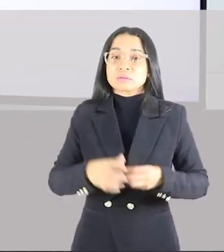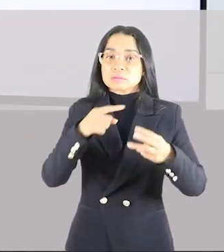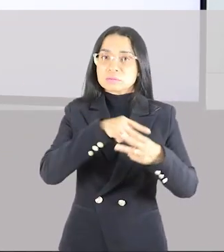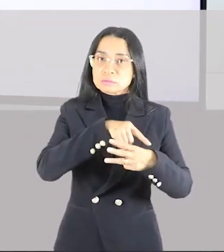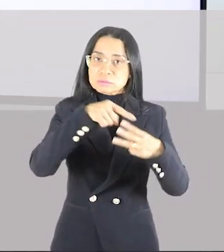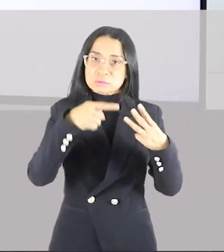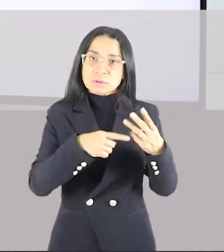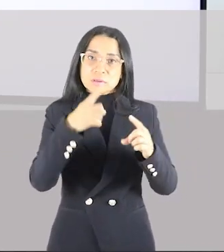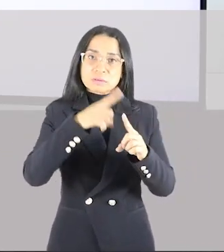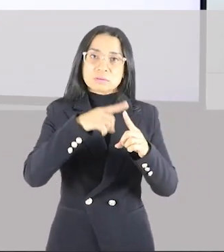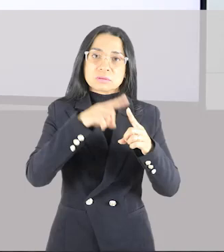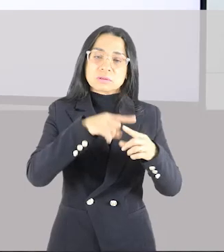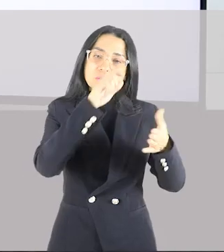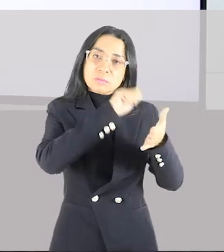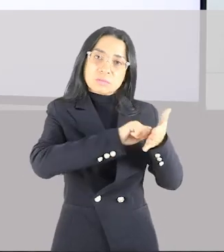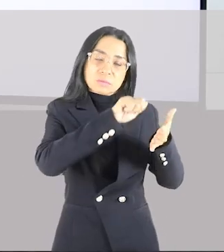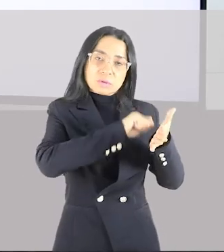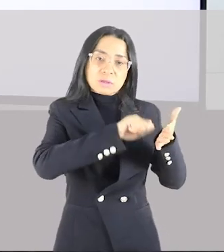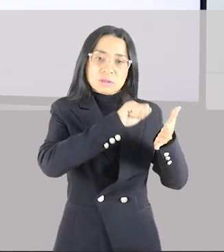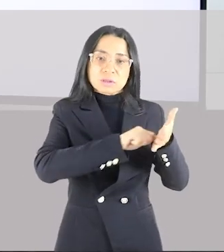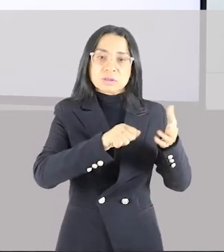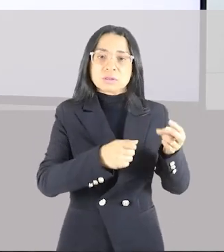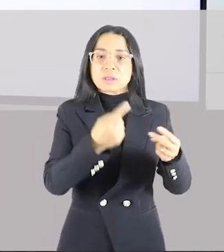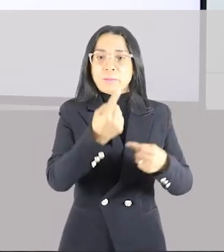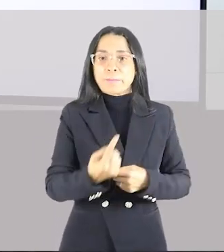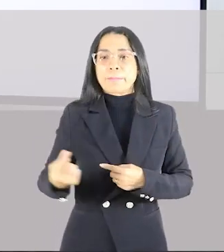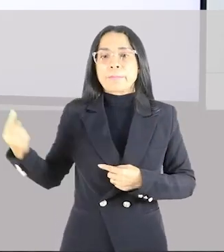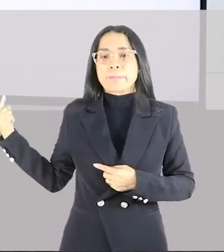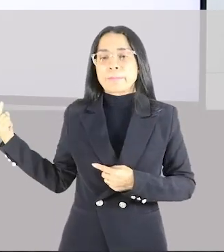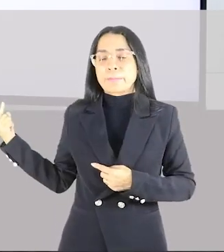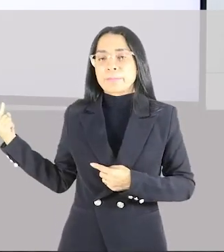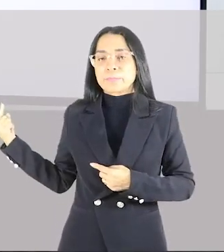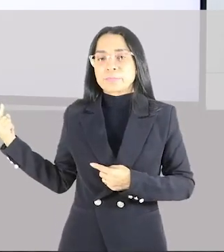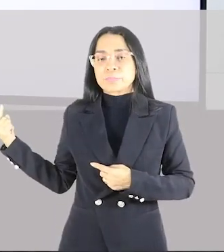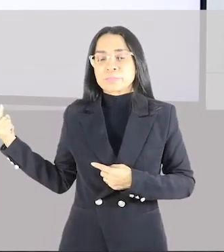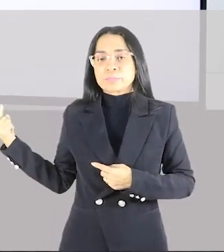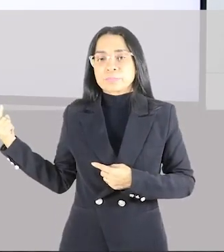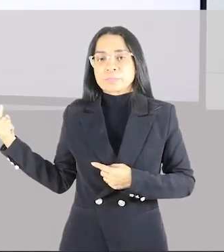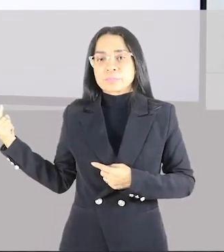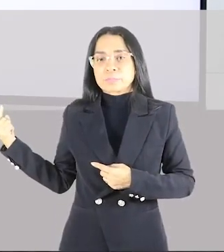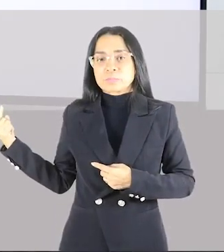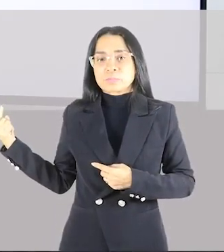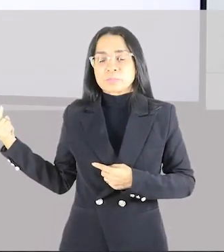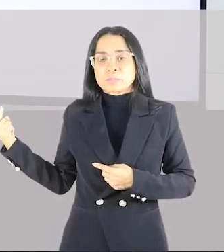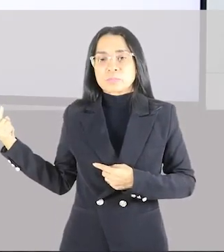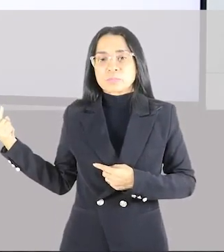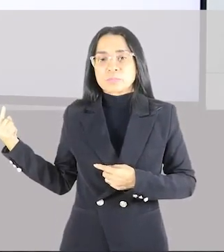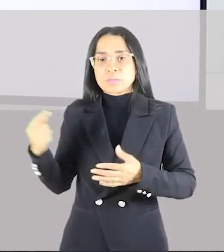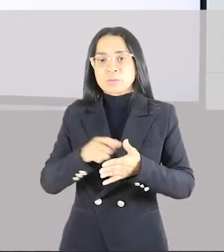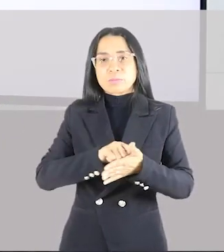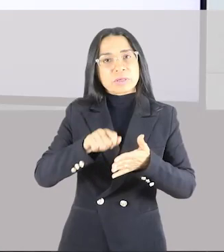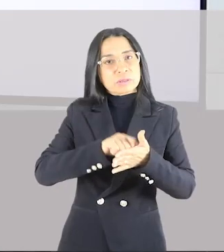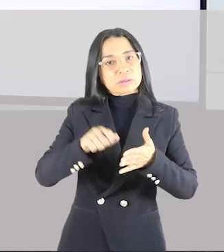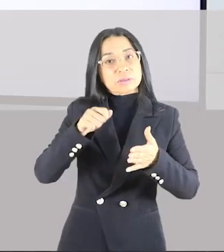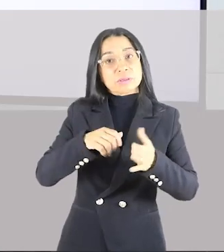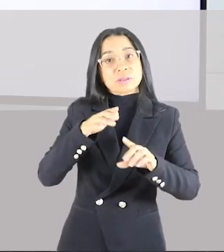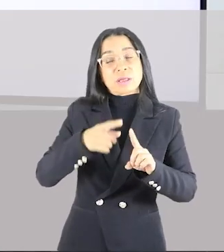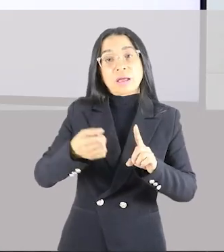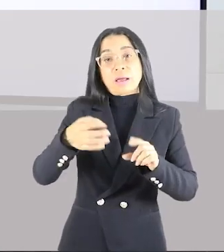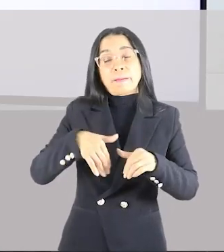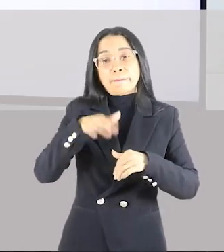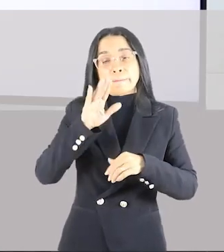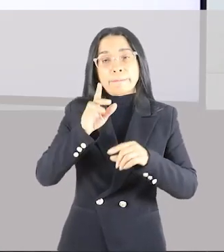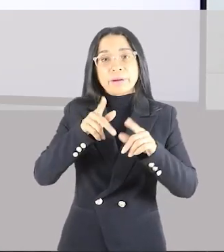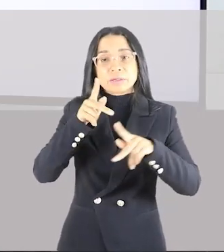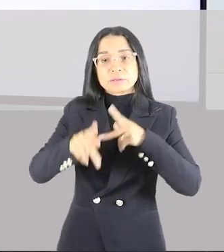3 tipos de escrita. Tá? Uma escrita que é a demótica, que é uma escrita mais, vamos assim dizer, popular, e aí quando eu falo popular